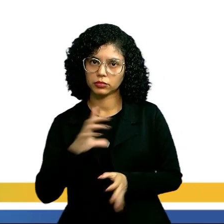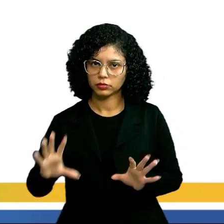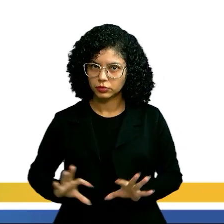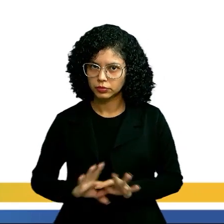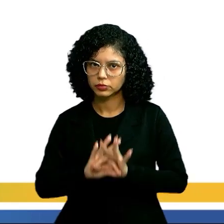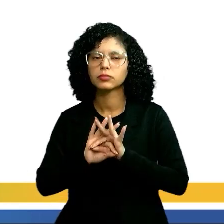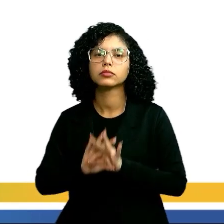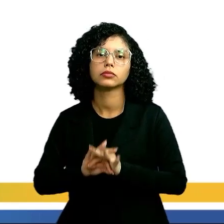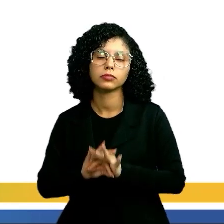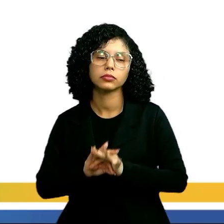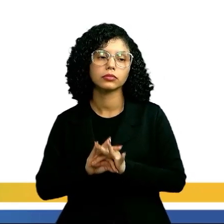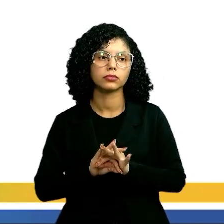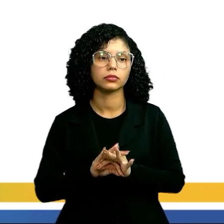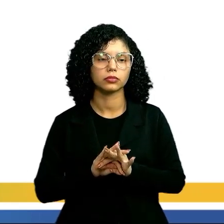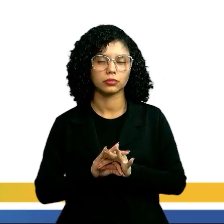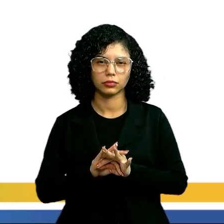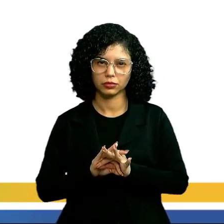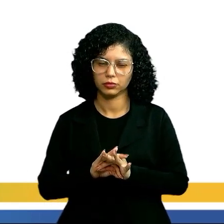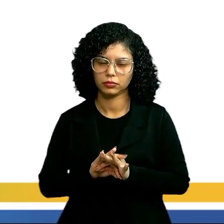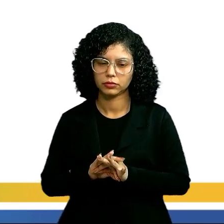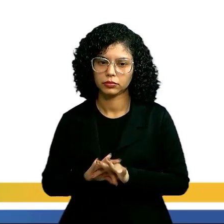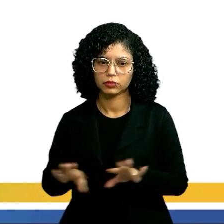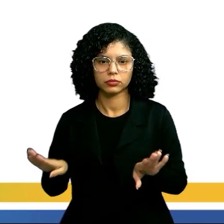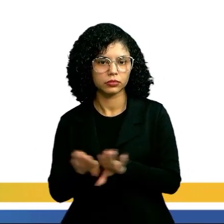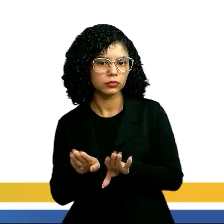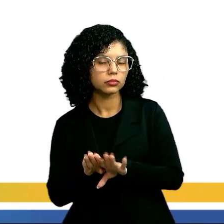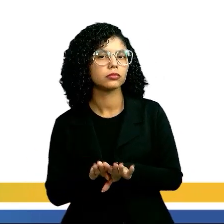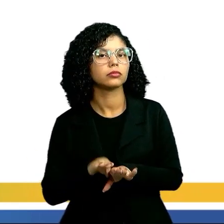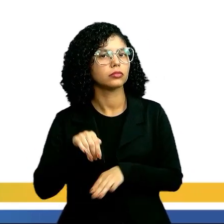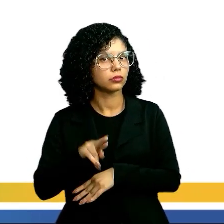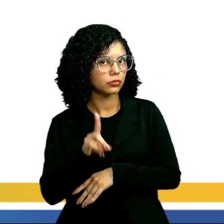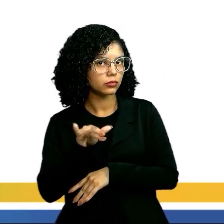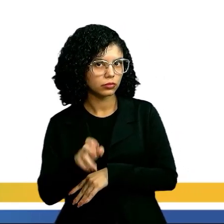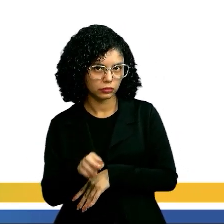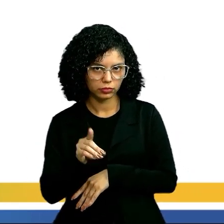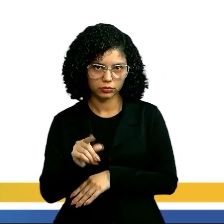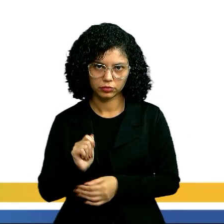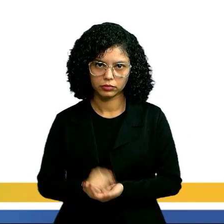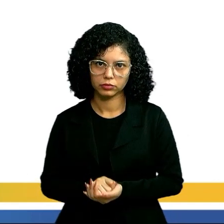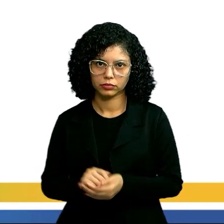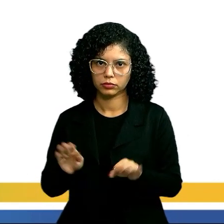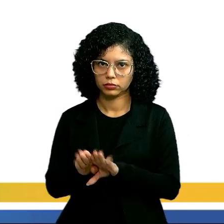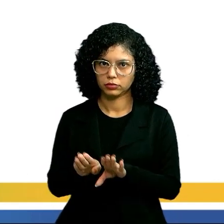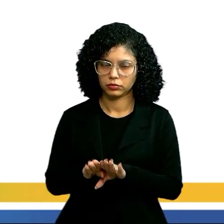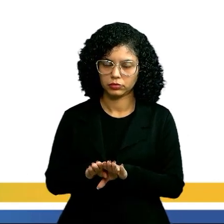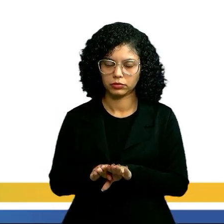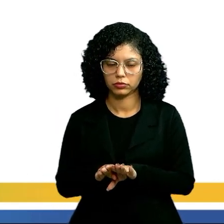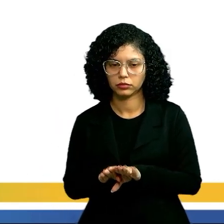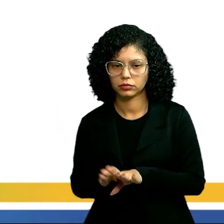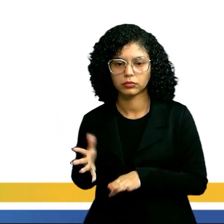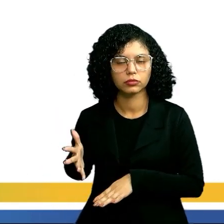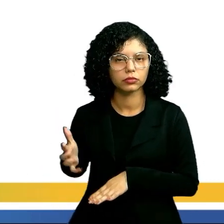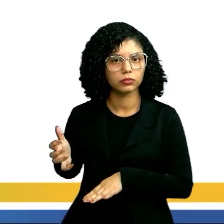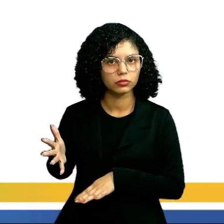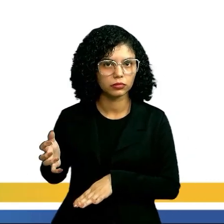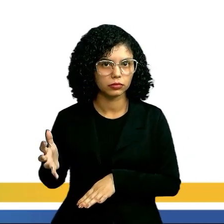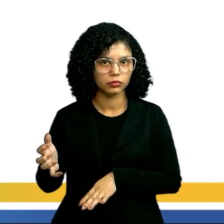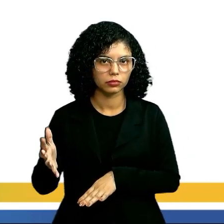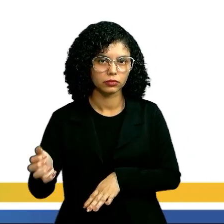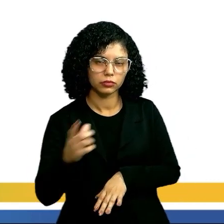relação com o ciclo biogeoquímico do nitrogênio, de bactérias que